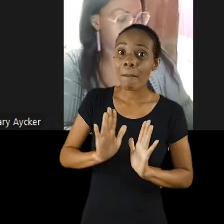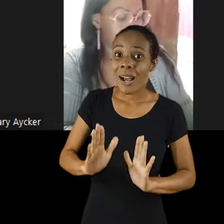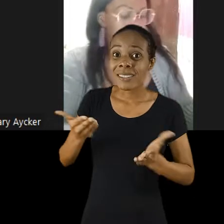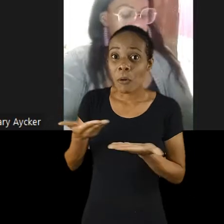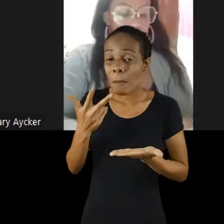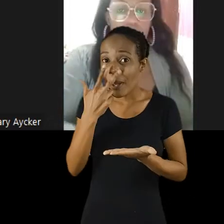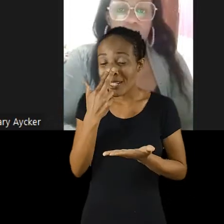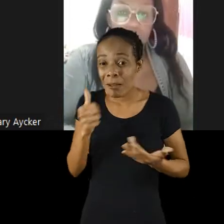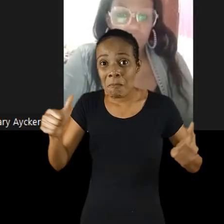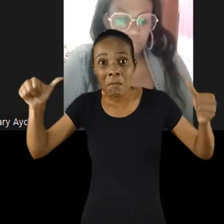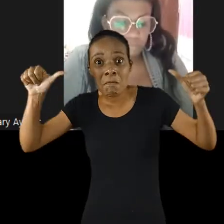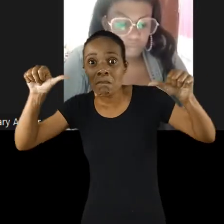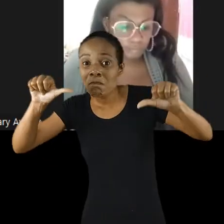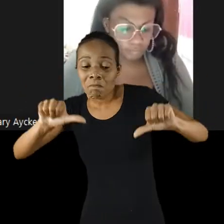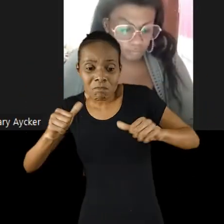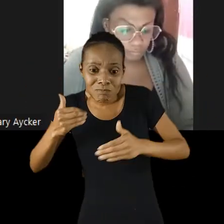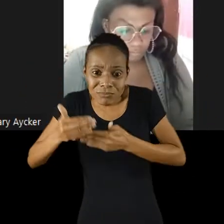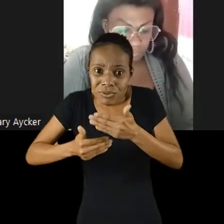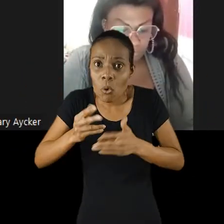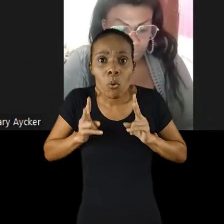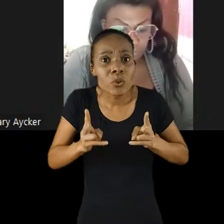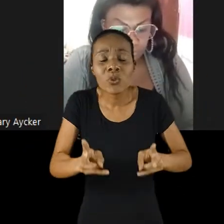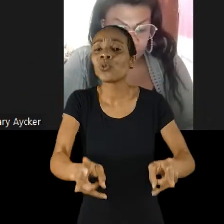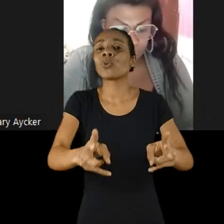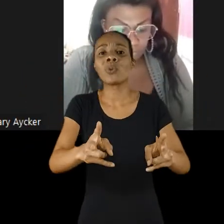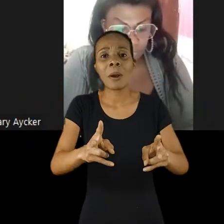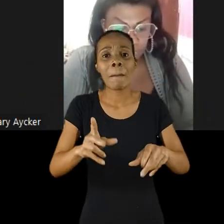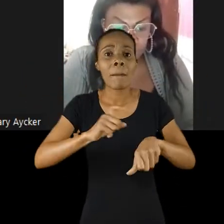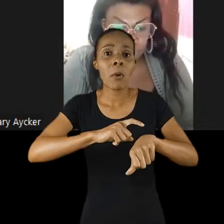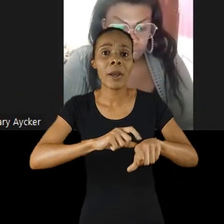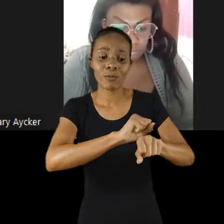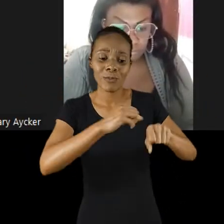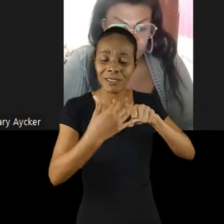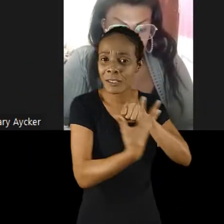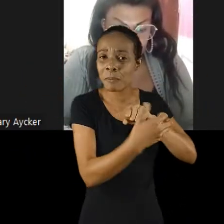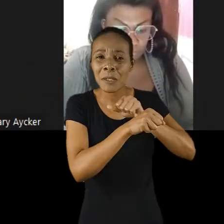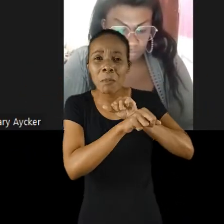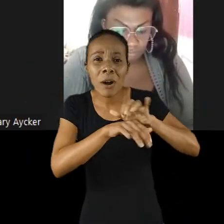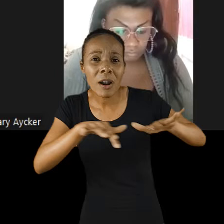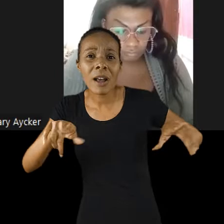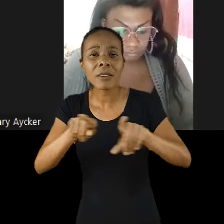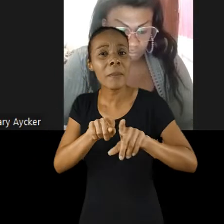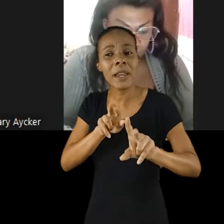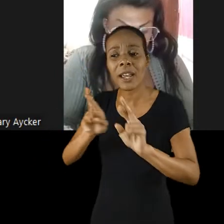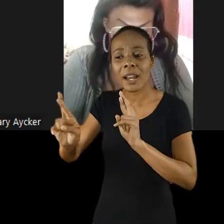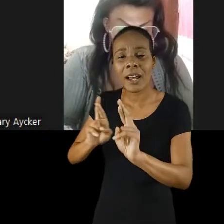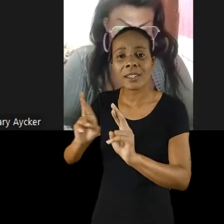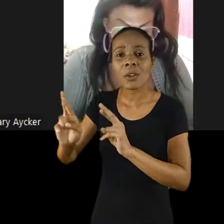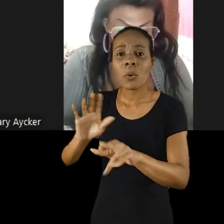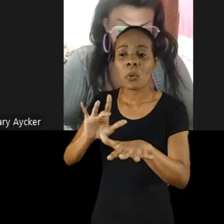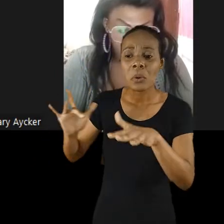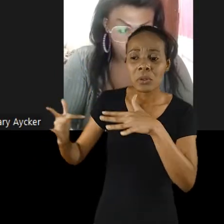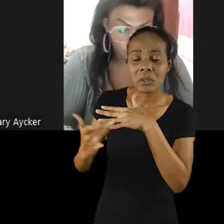em ascensão, e uma pandemia e tudo isso, e a relação com a internet que vocês têm muito bem,